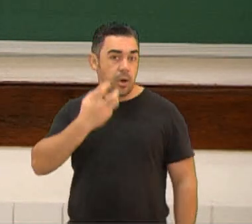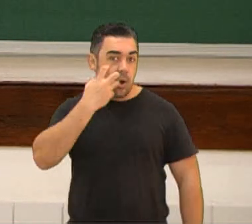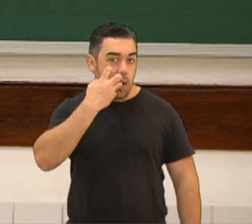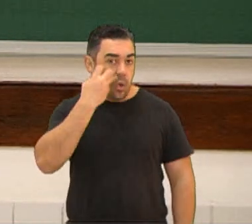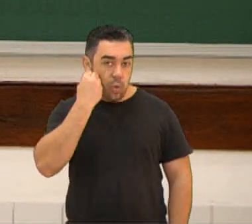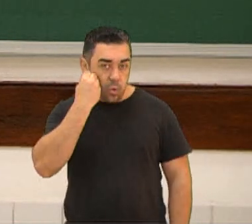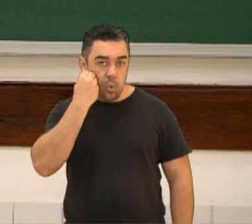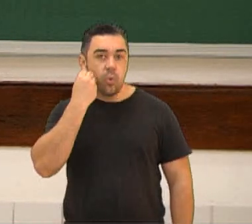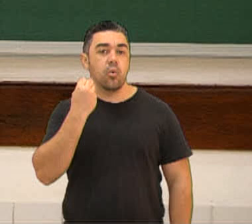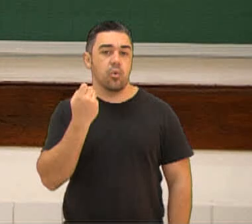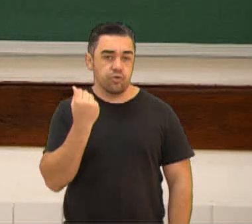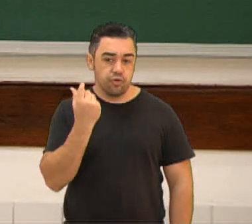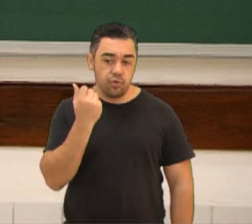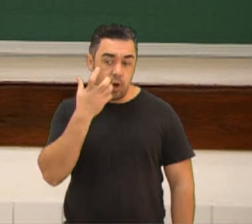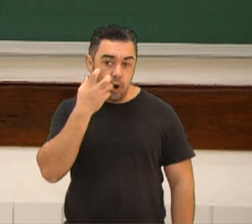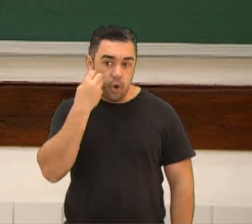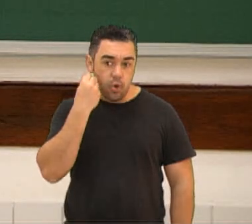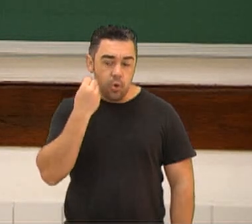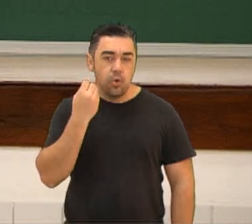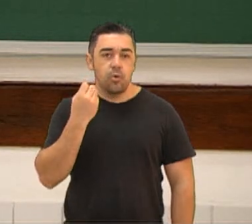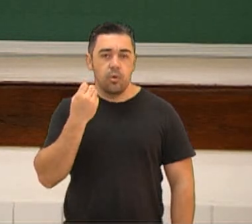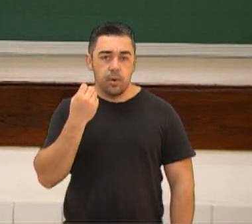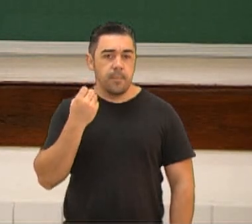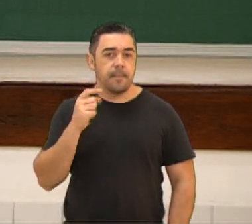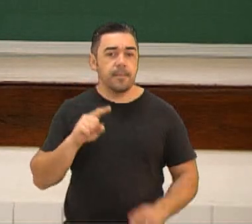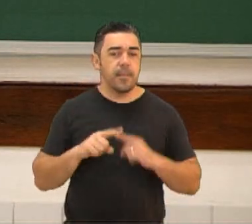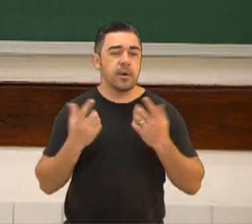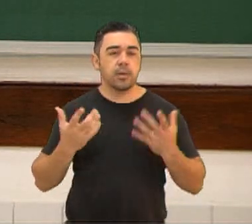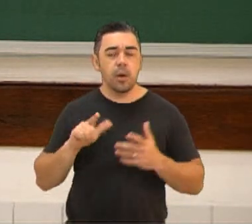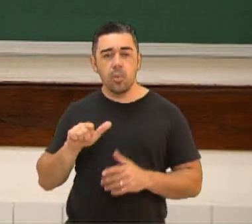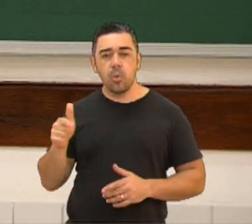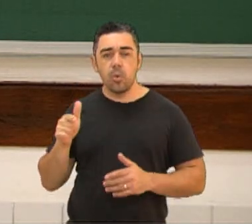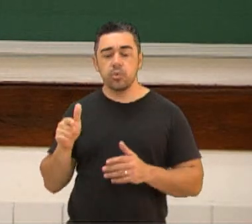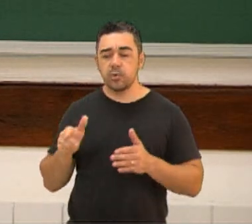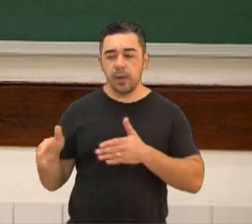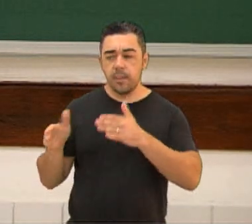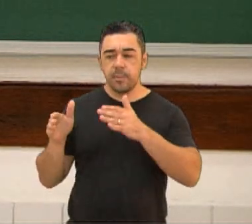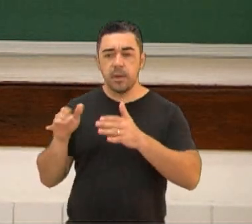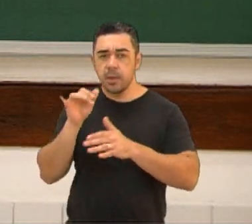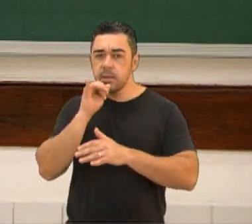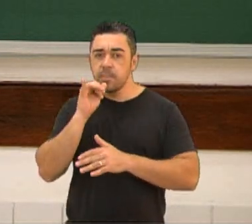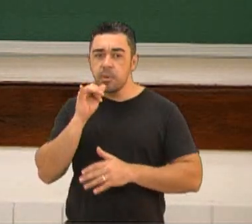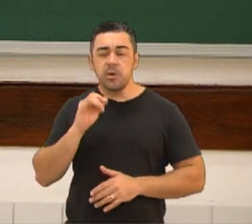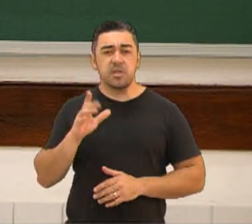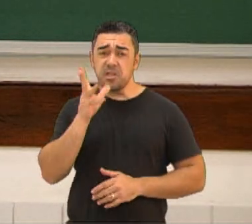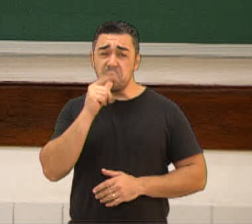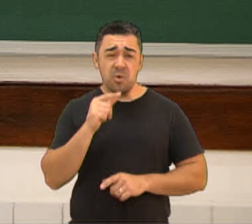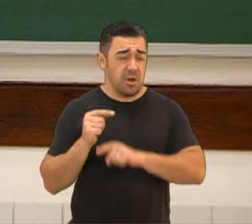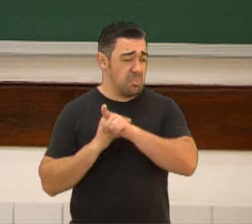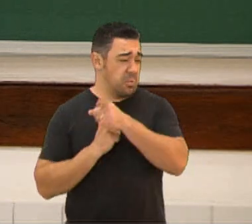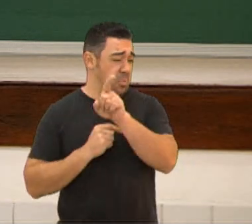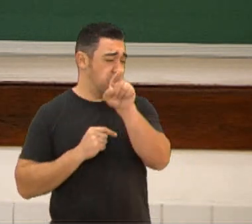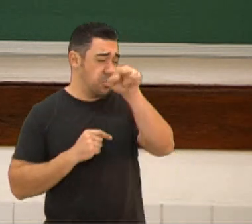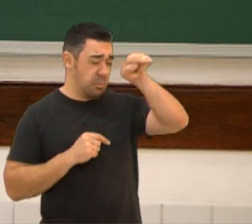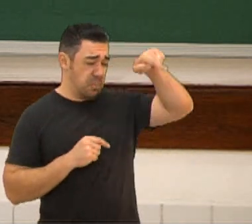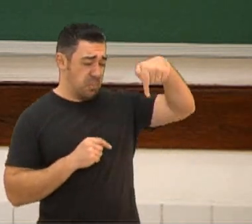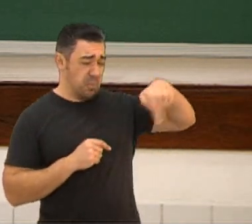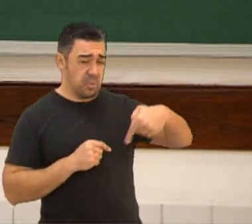artigos de luxo. Mas eles queriam um outro caminho, uma rota mais curta, que não levasse 9 meses de